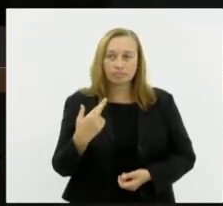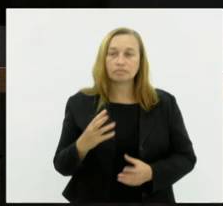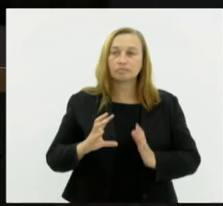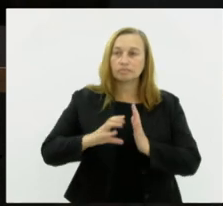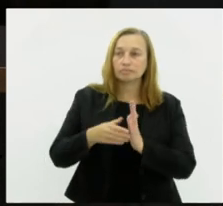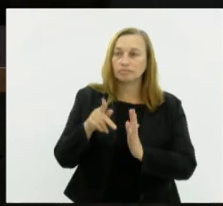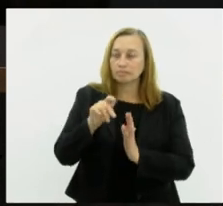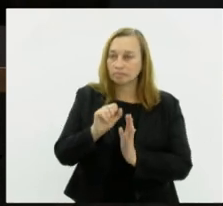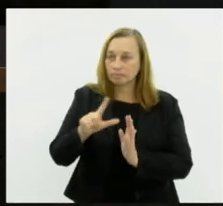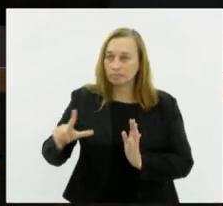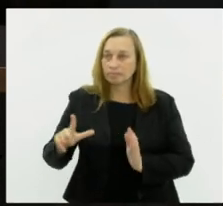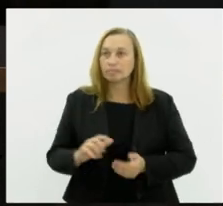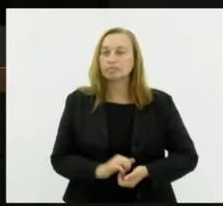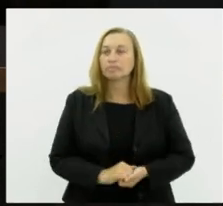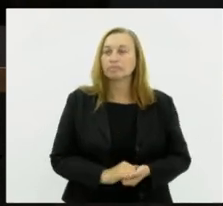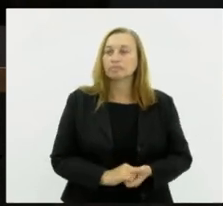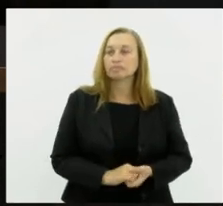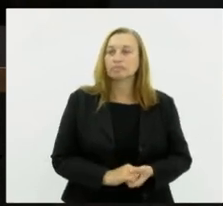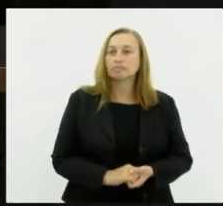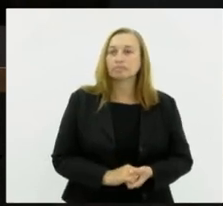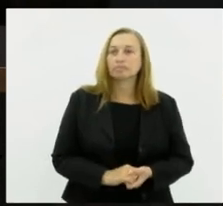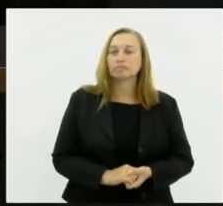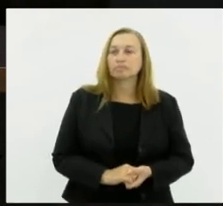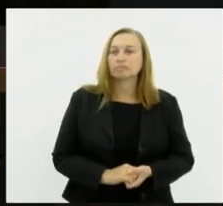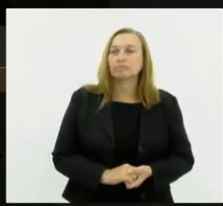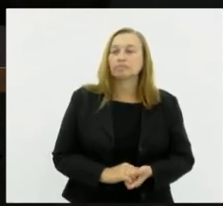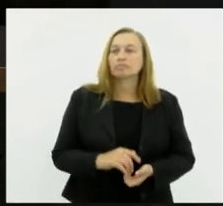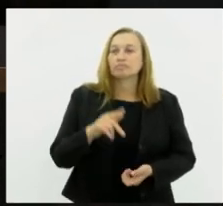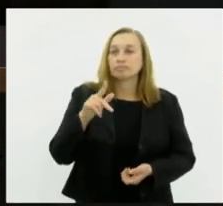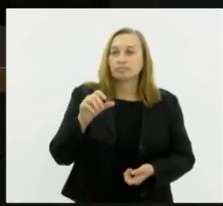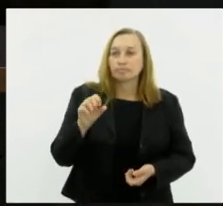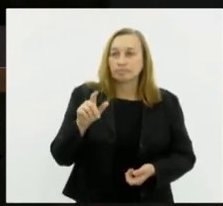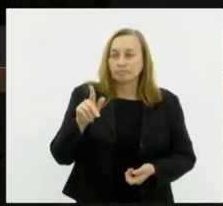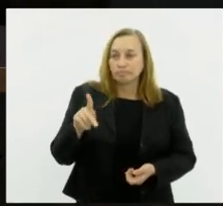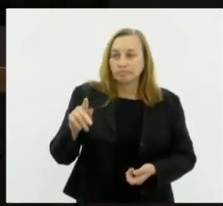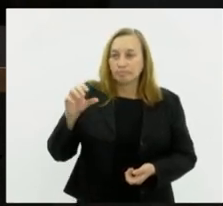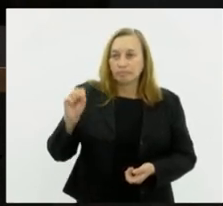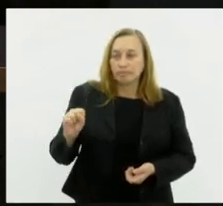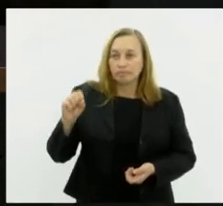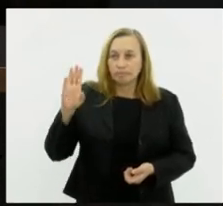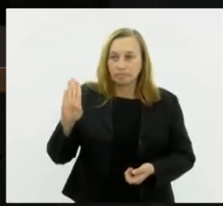do PSOL, bancada do PSB.